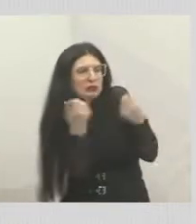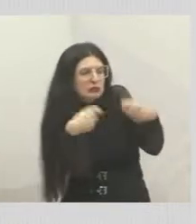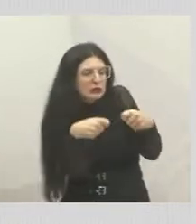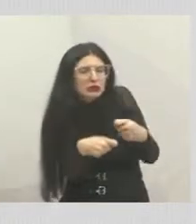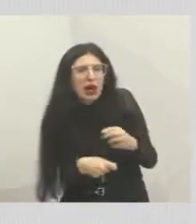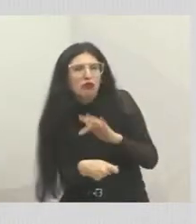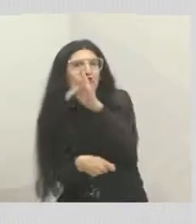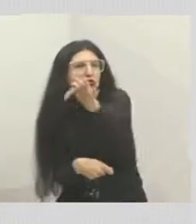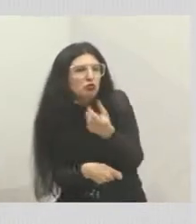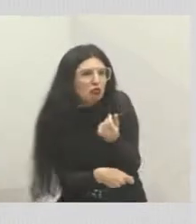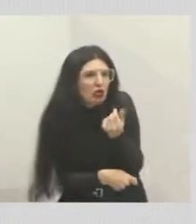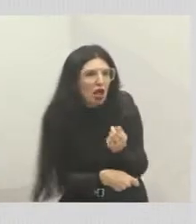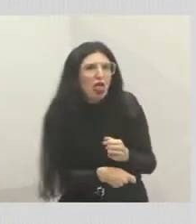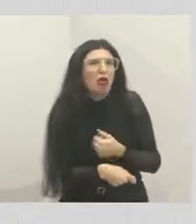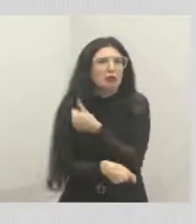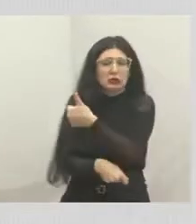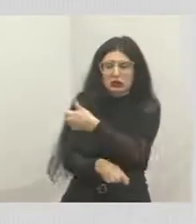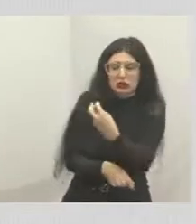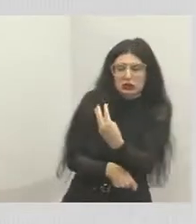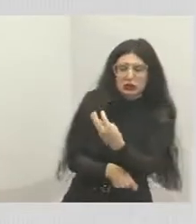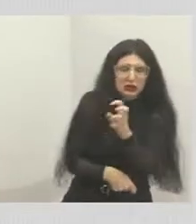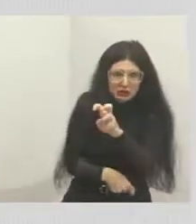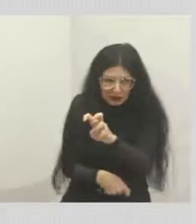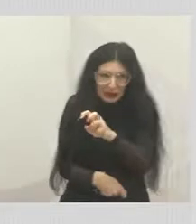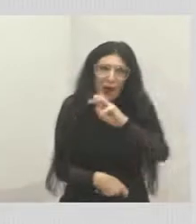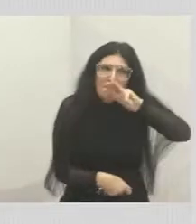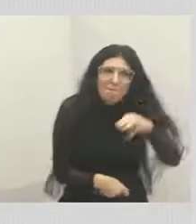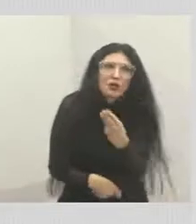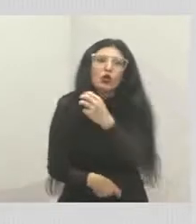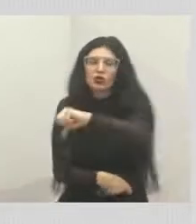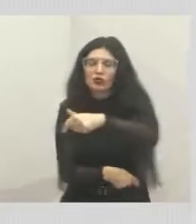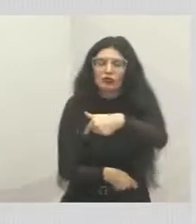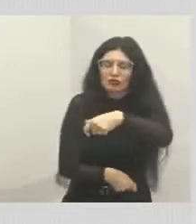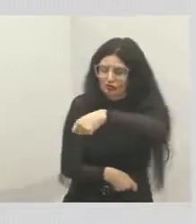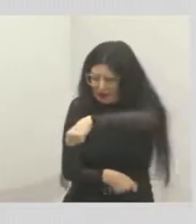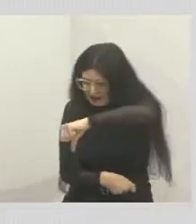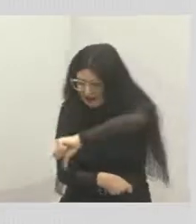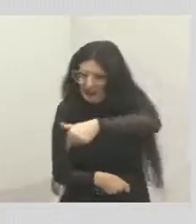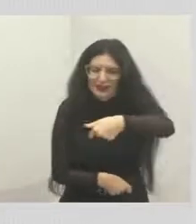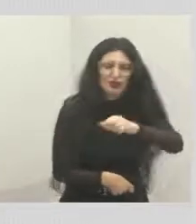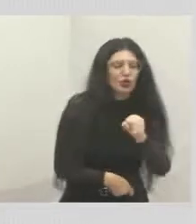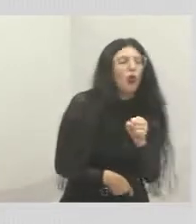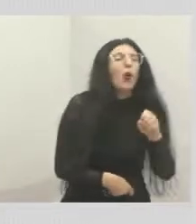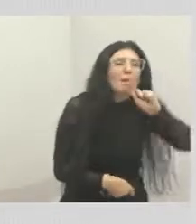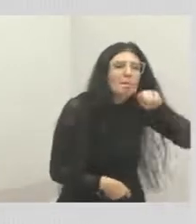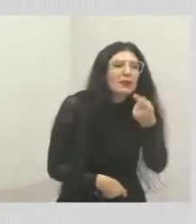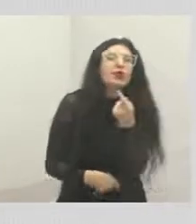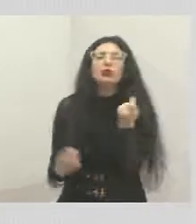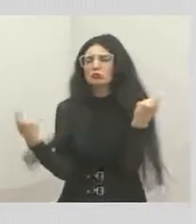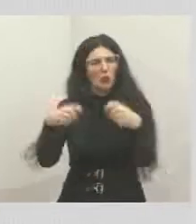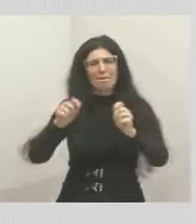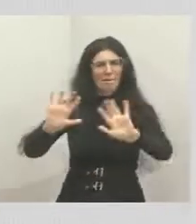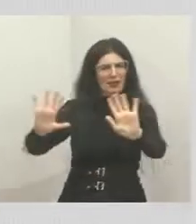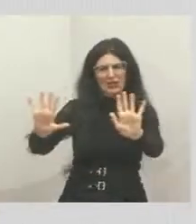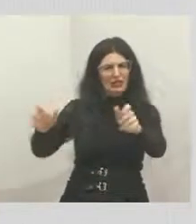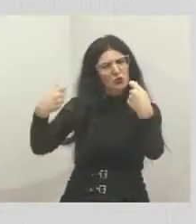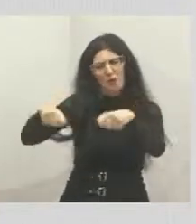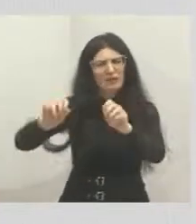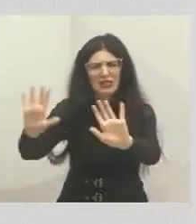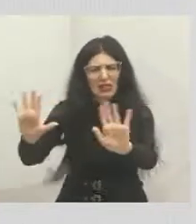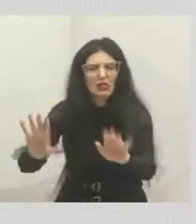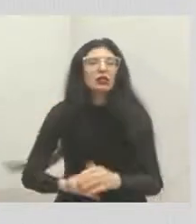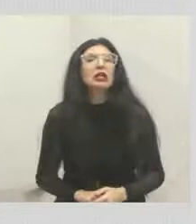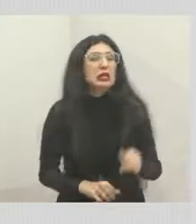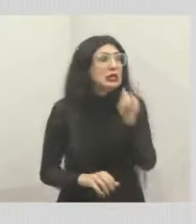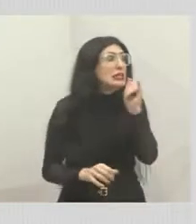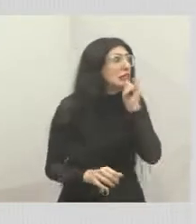15.978.000 e nada foi utilizado. Reserva de contingência nada mais é quando você tem uma situação de calamidade, onde há